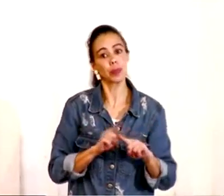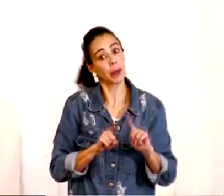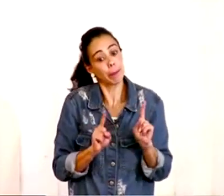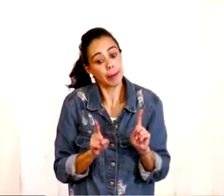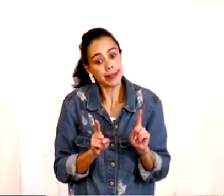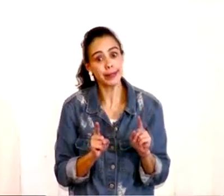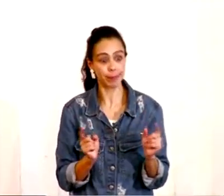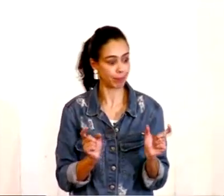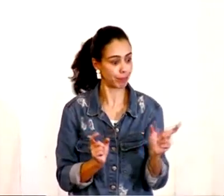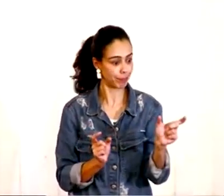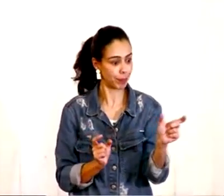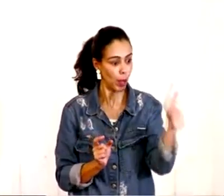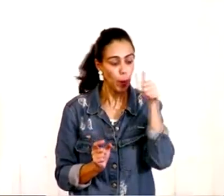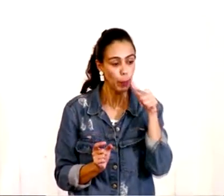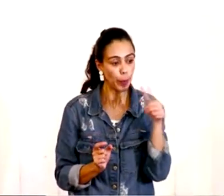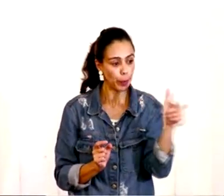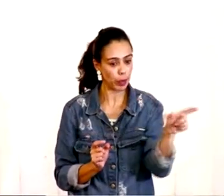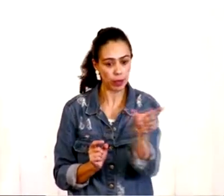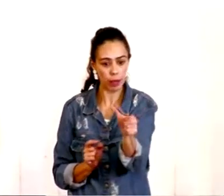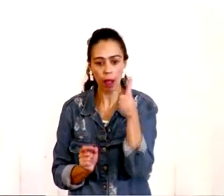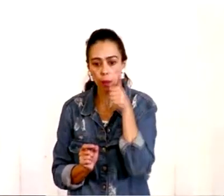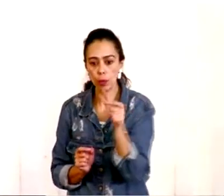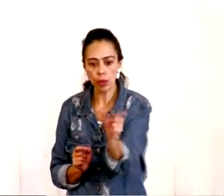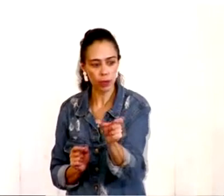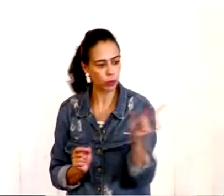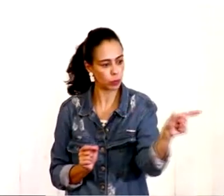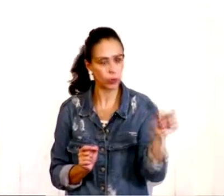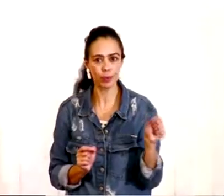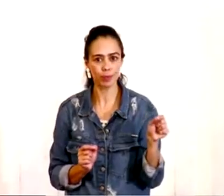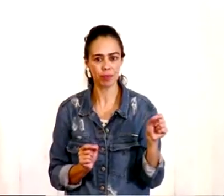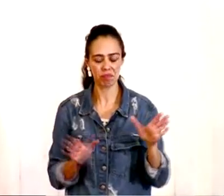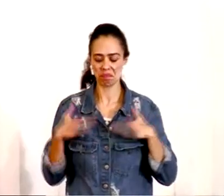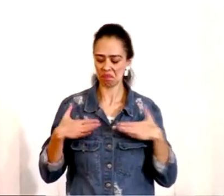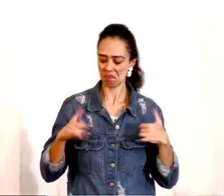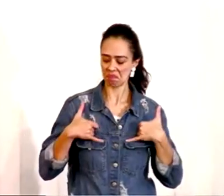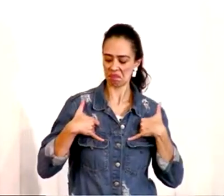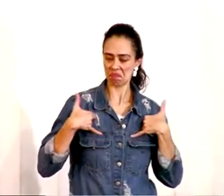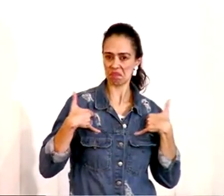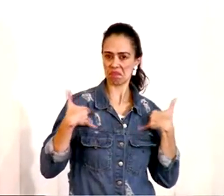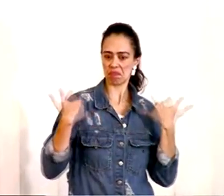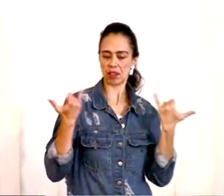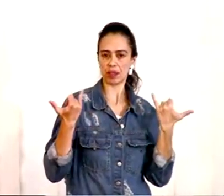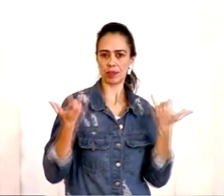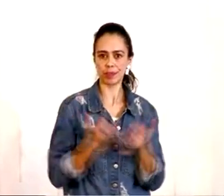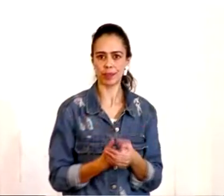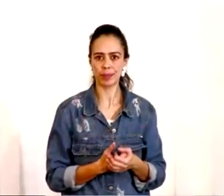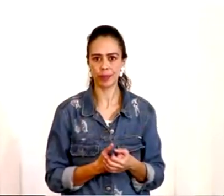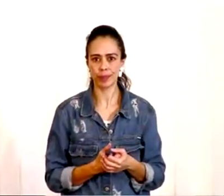e ainda se vangloria por aquilo que ele fez.